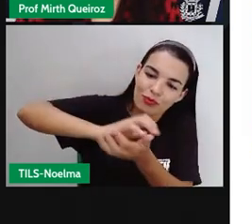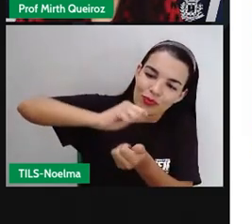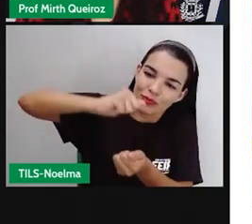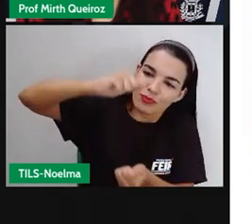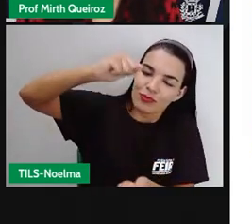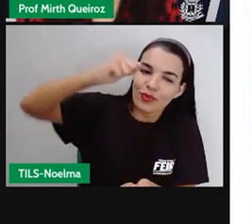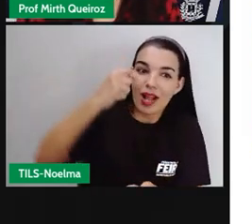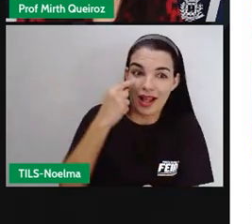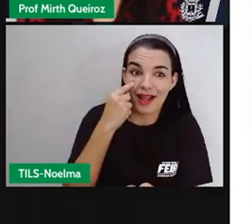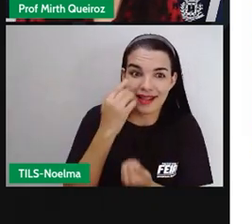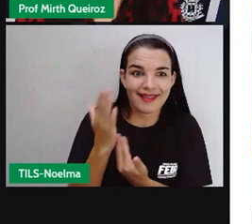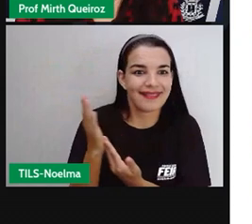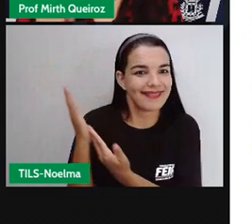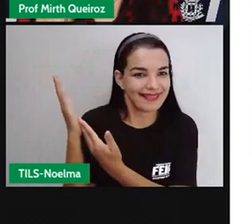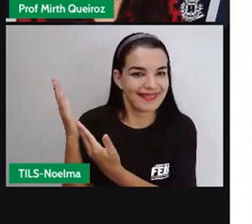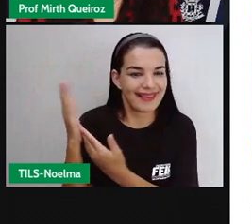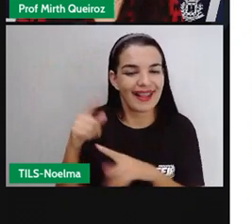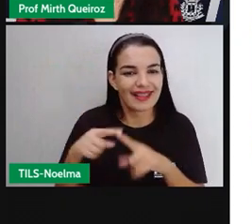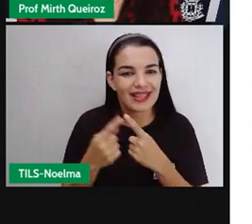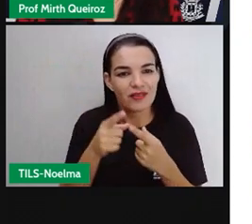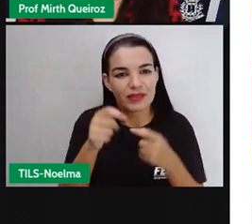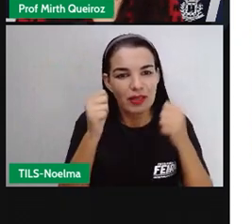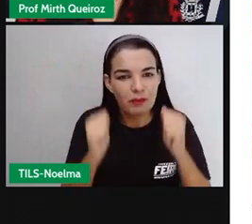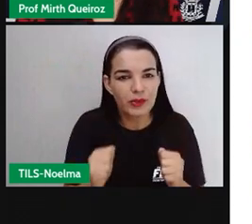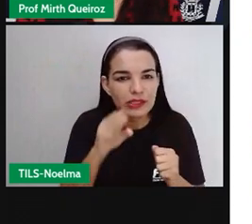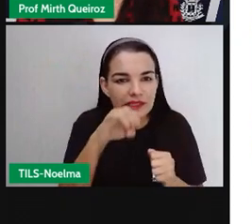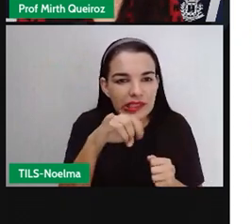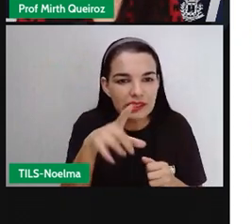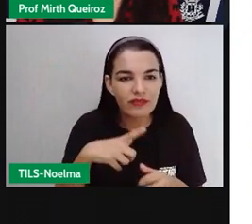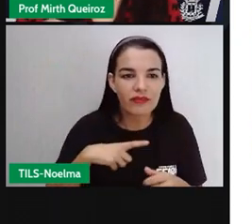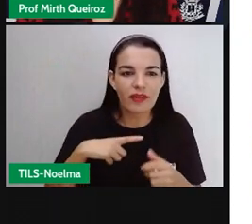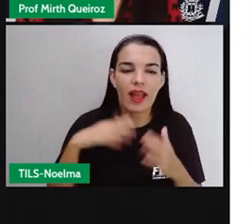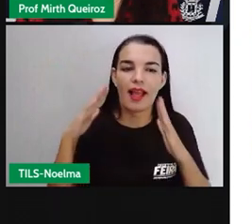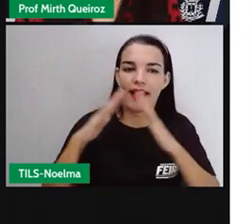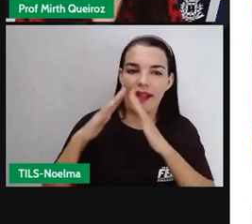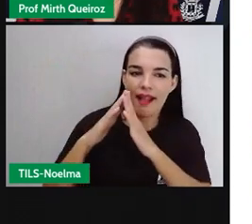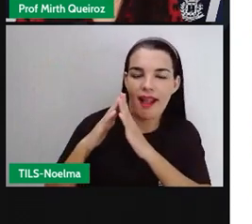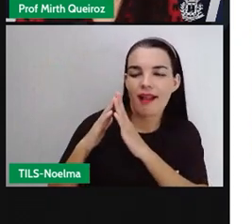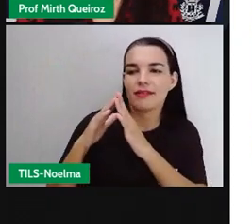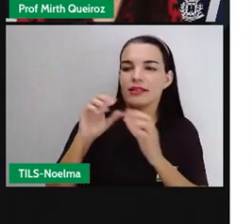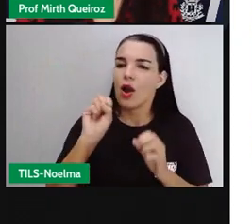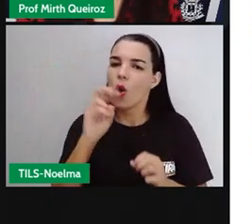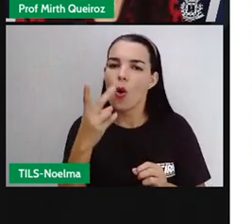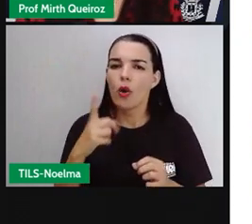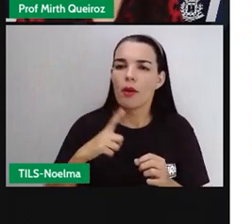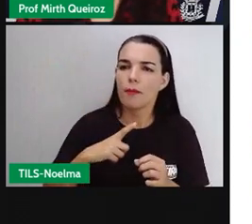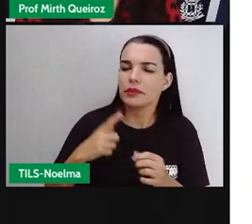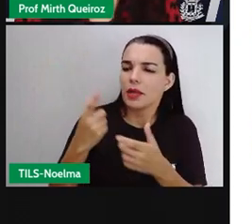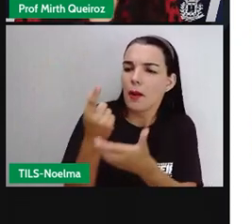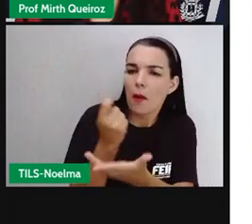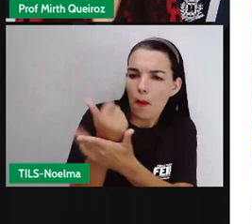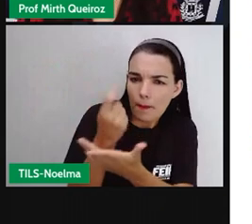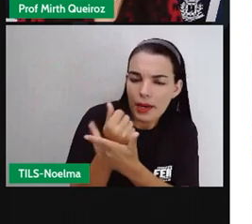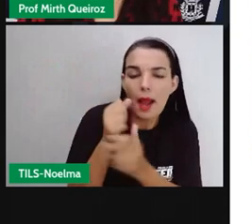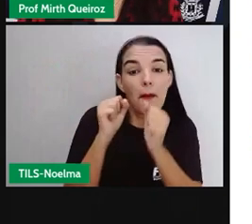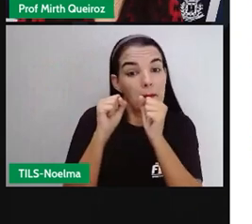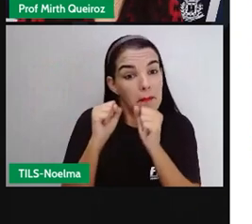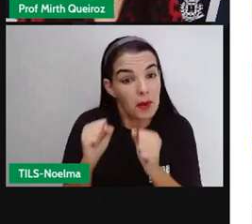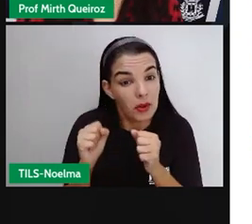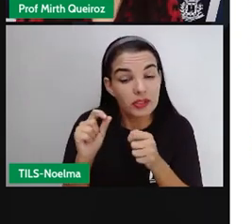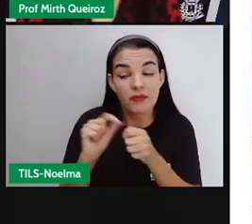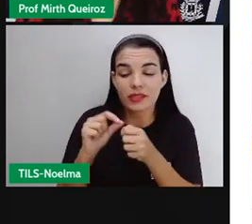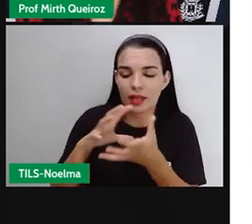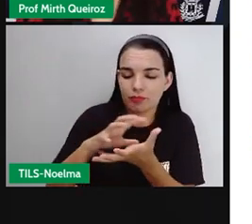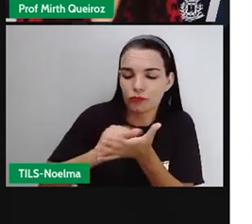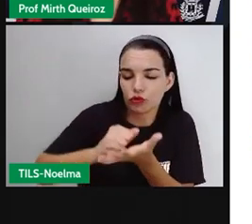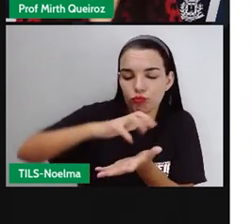que precisam, né? E quem tiver esses materiais em casa ou poder adquirir esse material, pode fazer aí o slime.